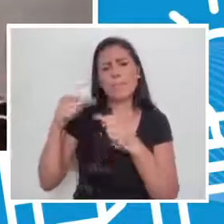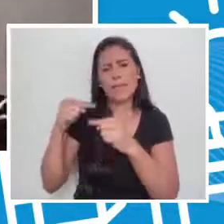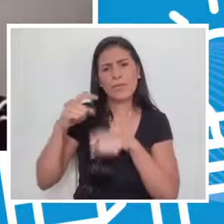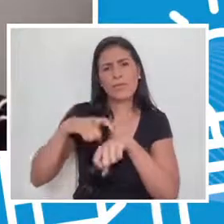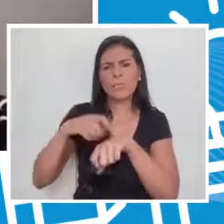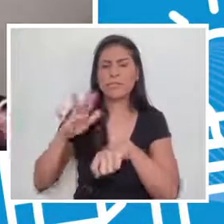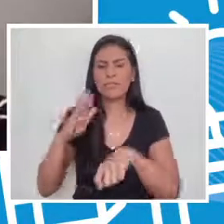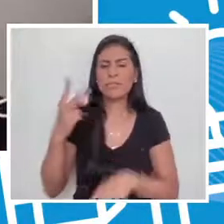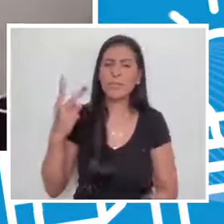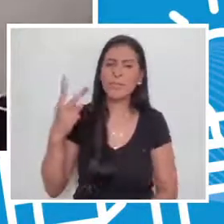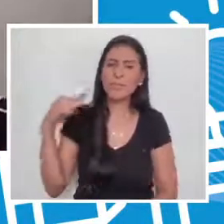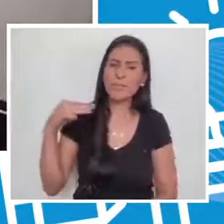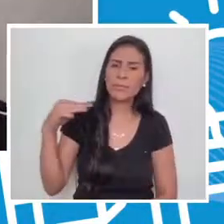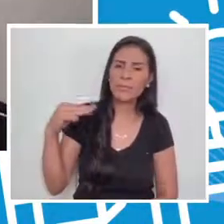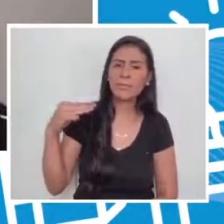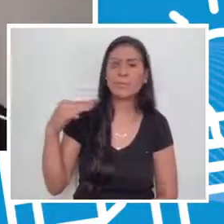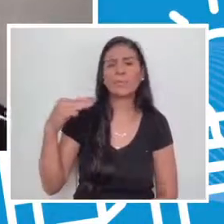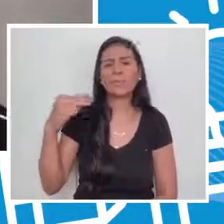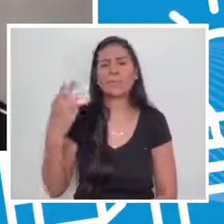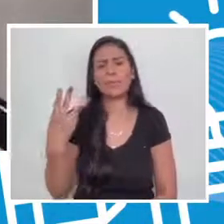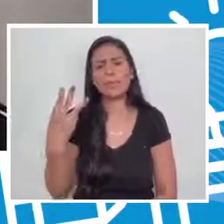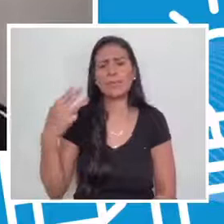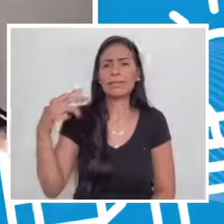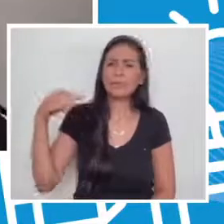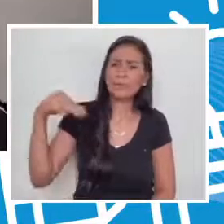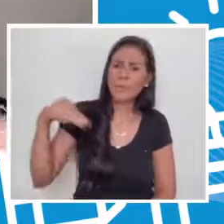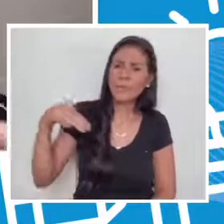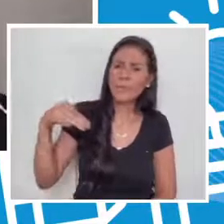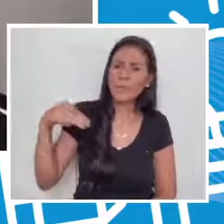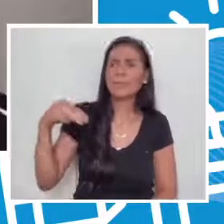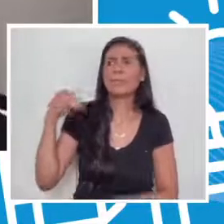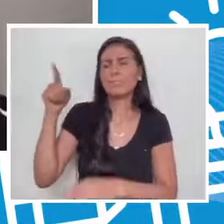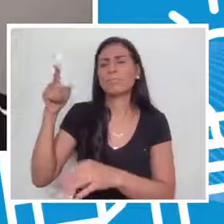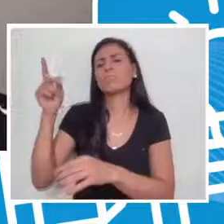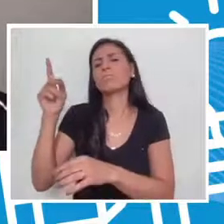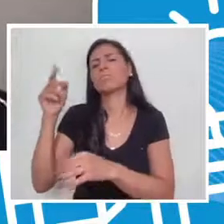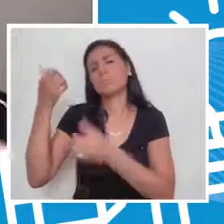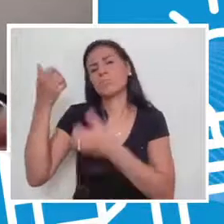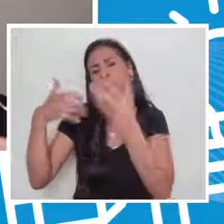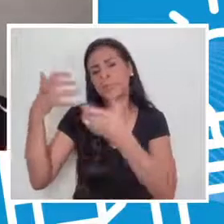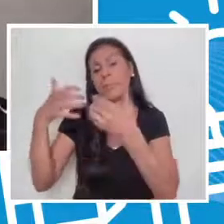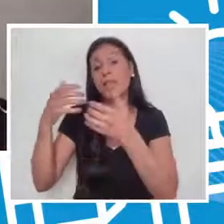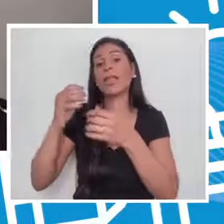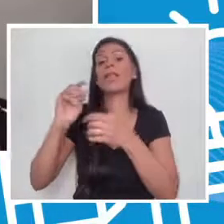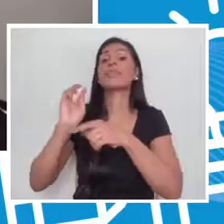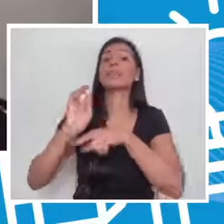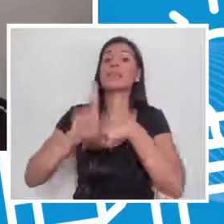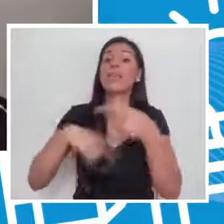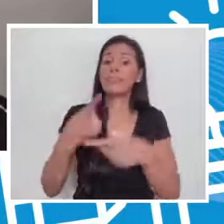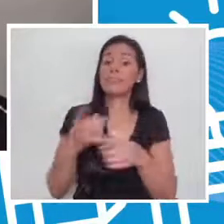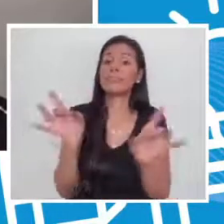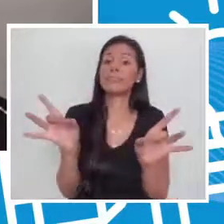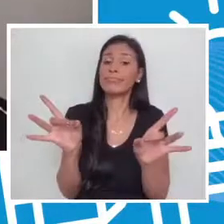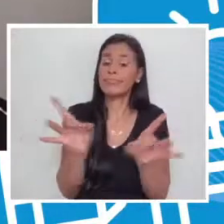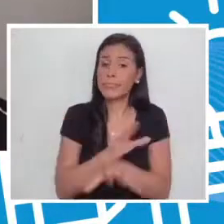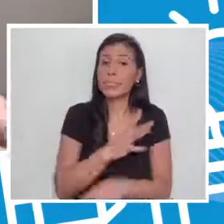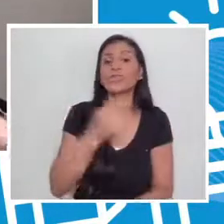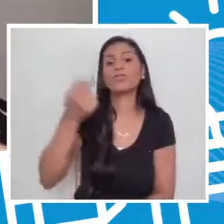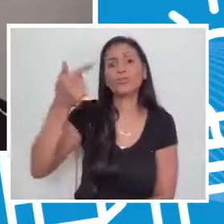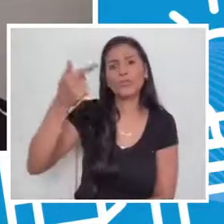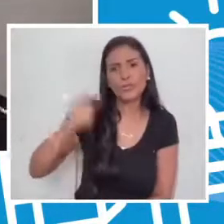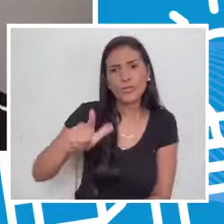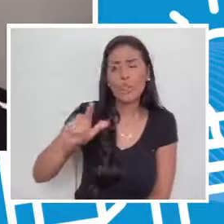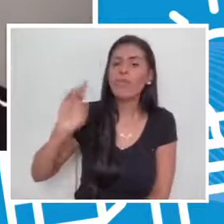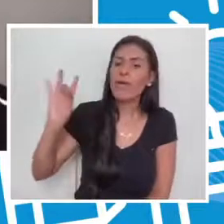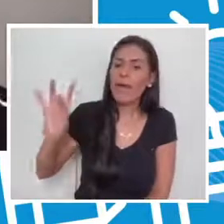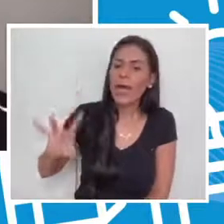e 3 minutos, certo? A gente tem uma rodada final com a fala deles final em relação a essa dimensão mais